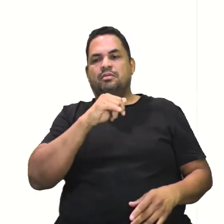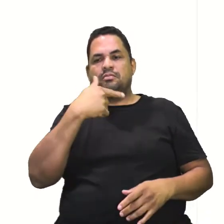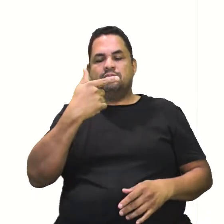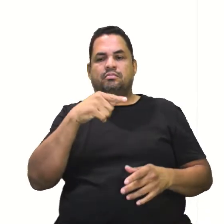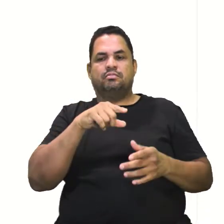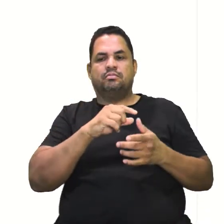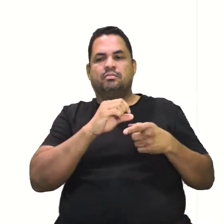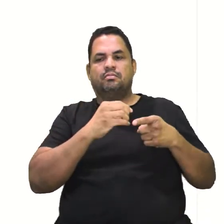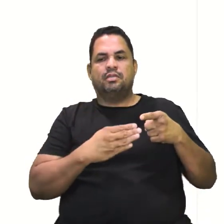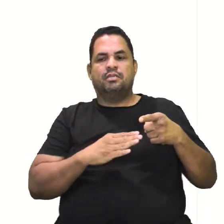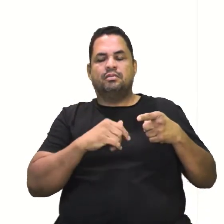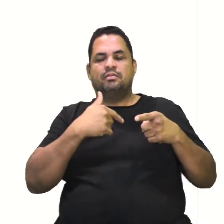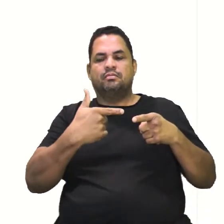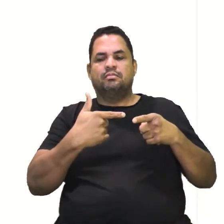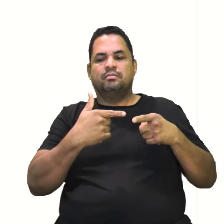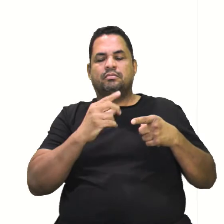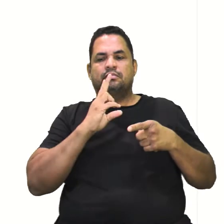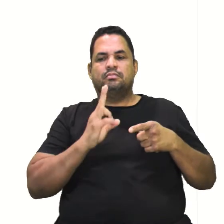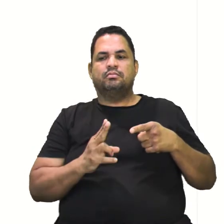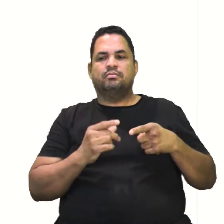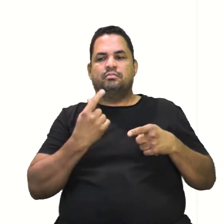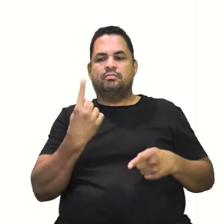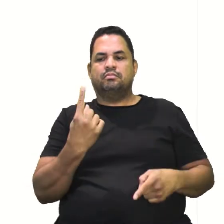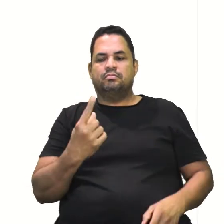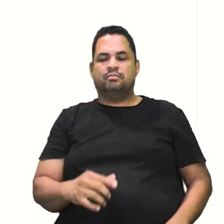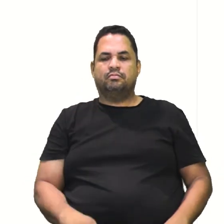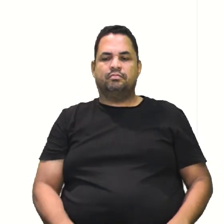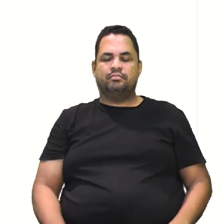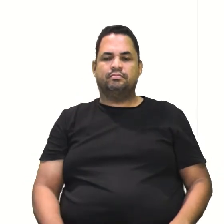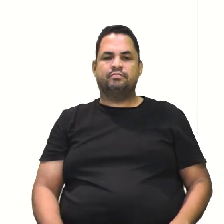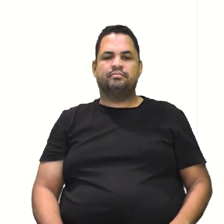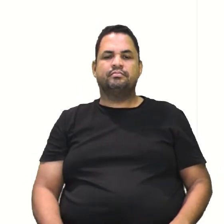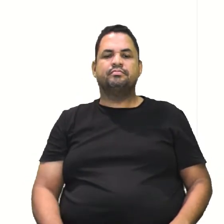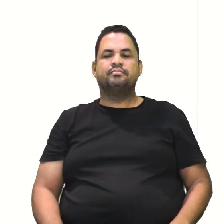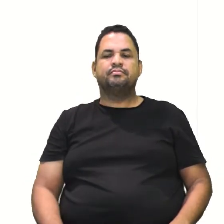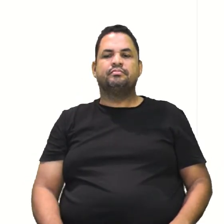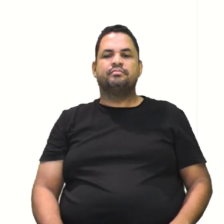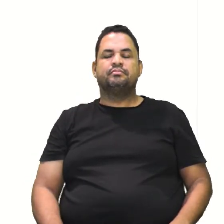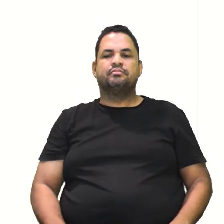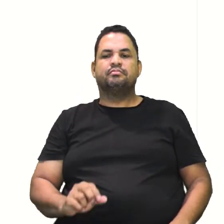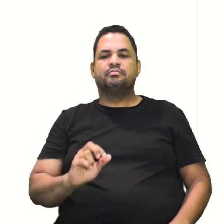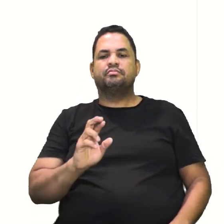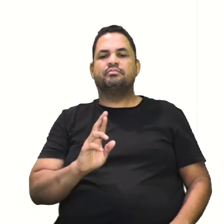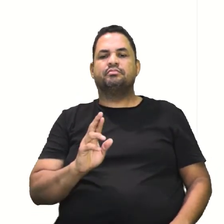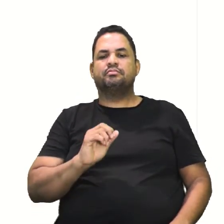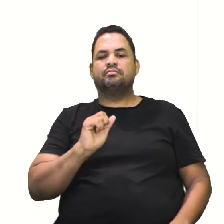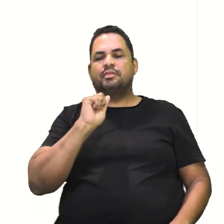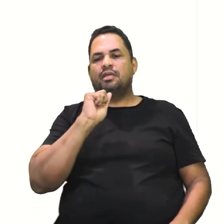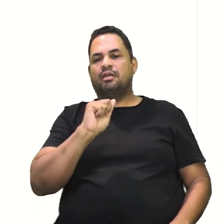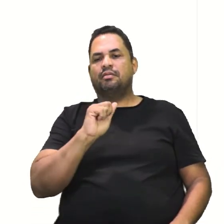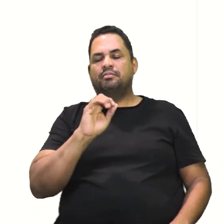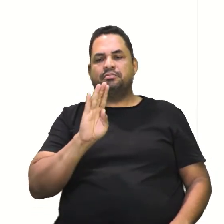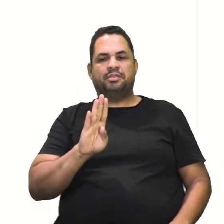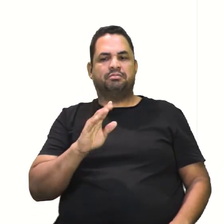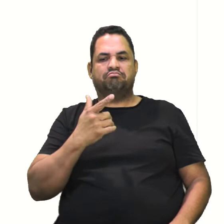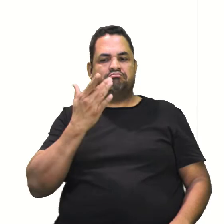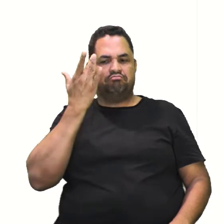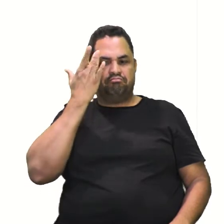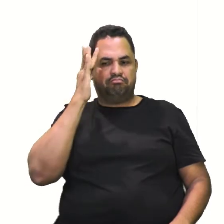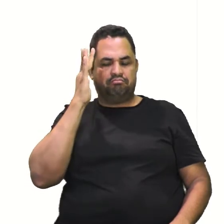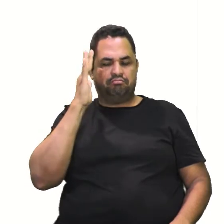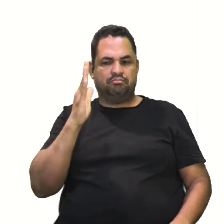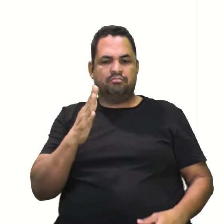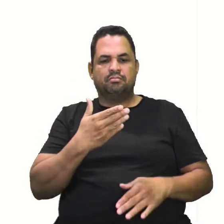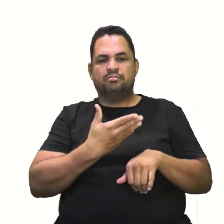ao quadrado sobre b ao quadrado igual a 1. Quem é o A? Eu sei, mas quem é o B? Ainda não tenho, né?